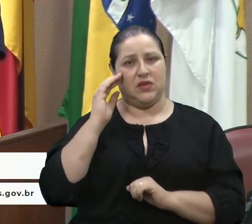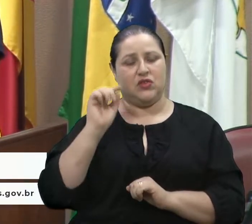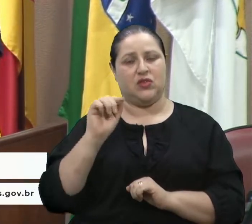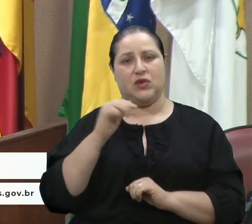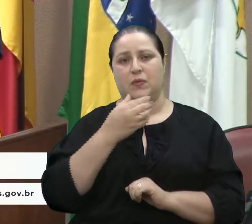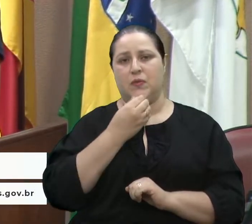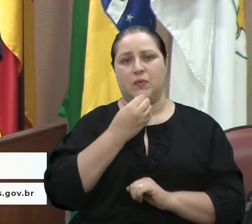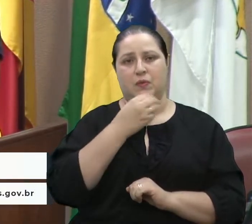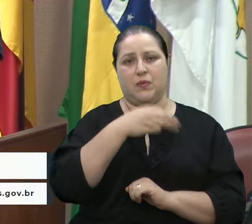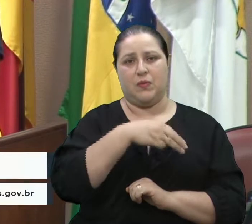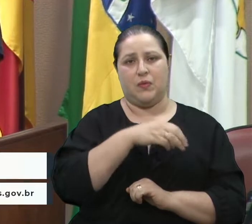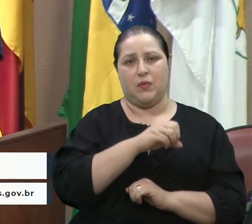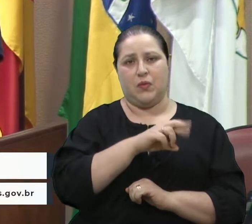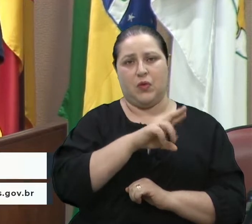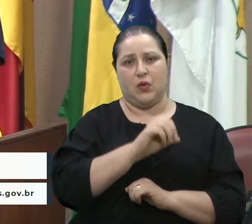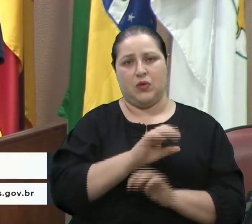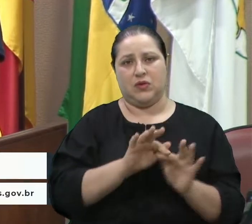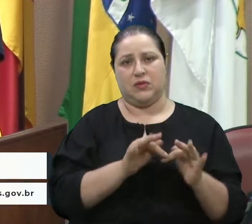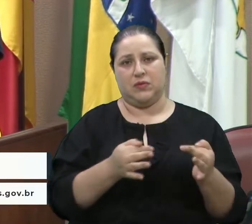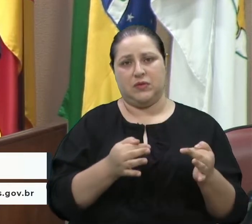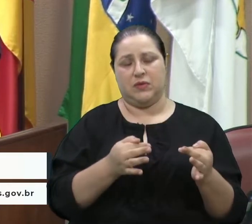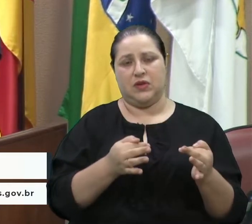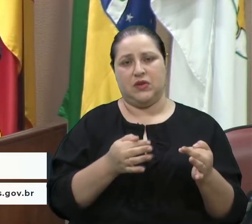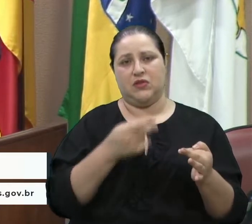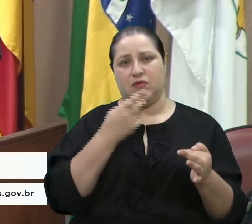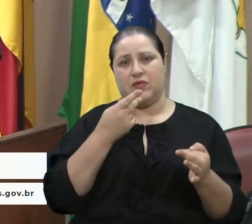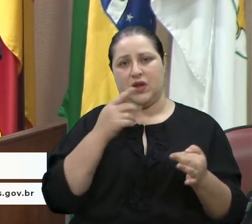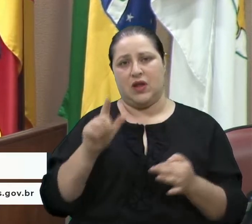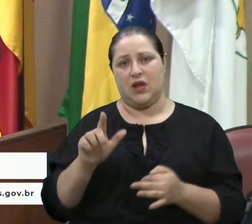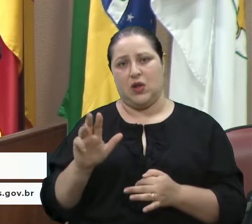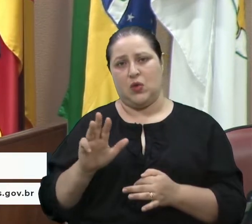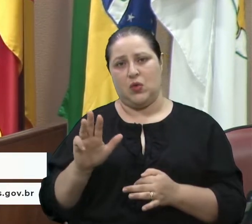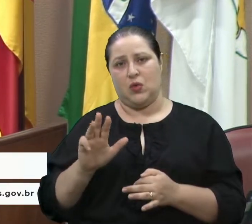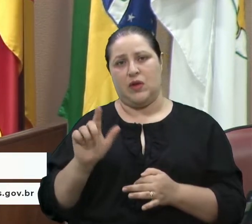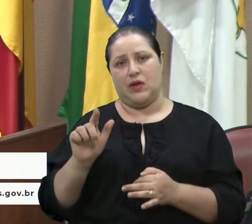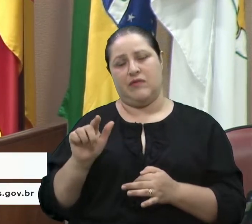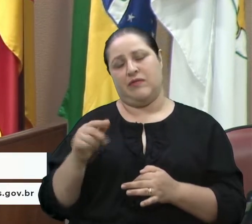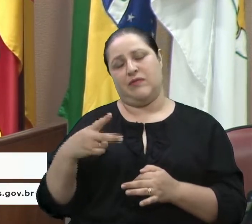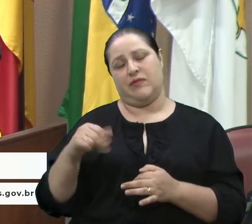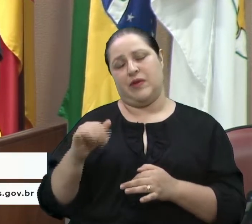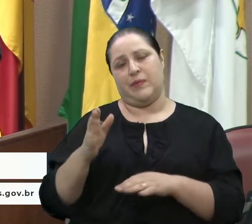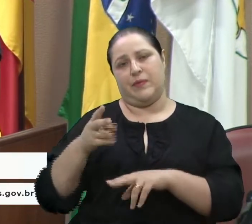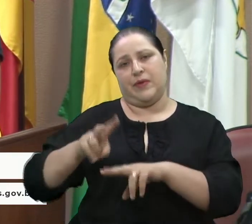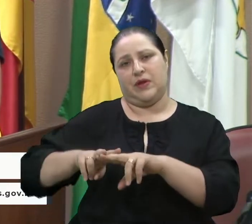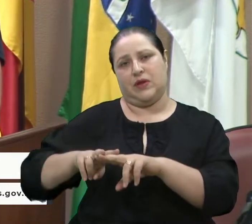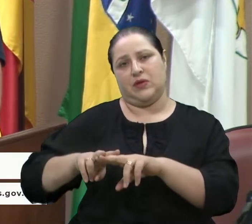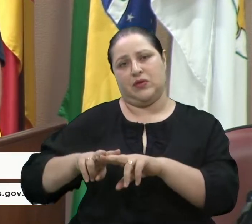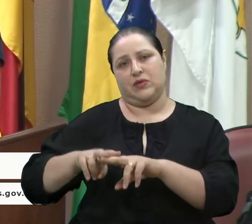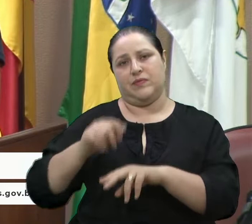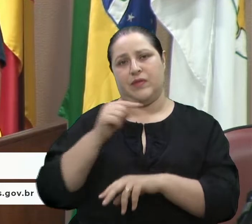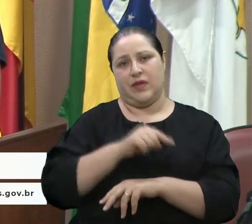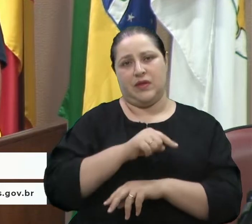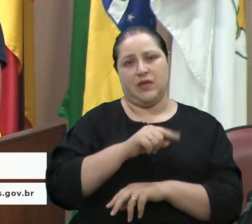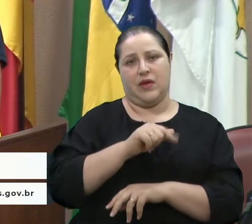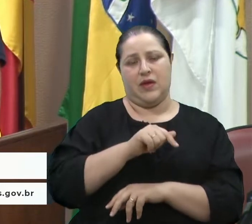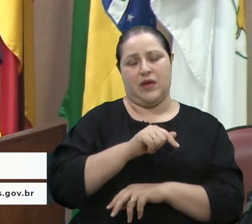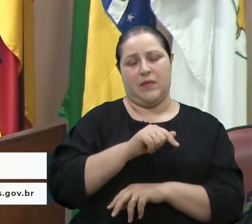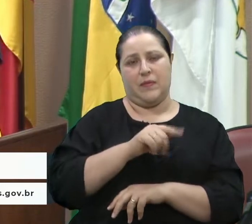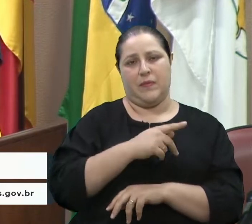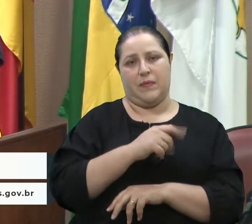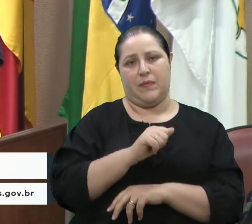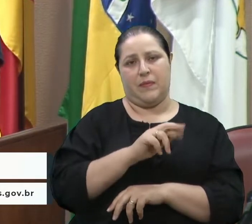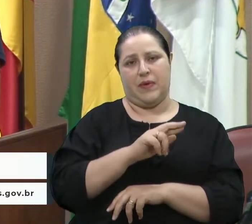tinha simplesmente condenado o Lula e que ele era parcial porque, sei lá, tinha alguns interesses. Eu gostaria de